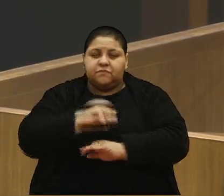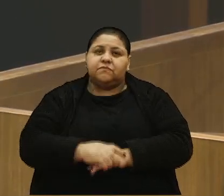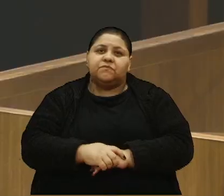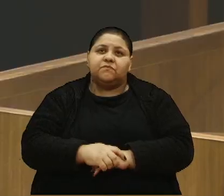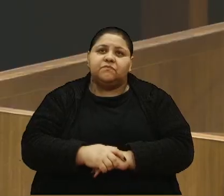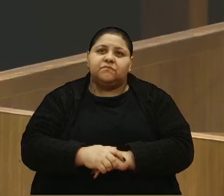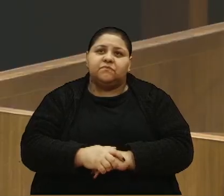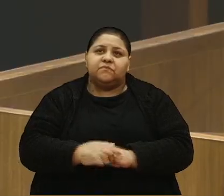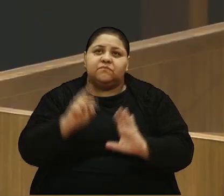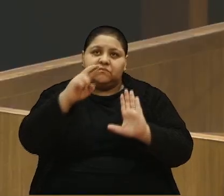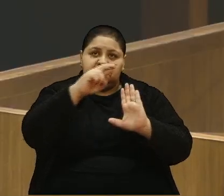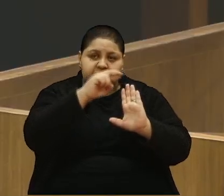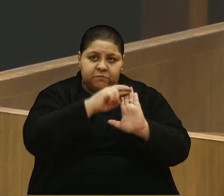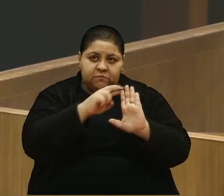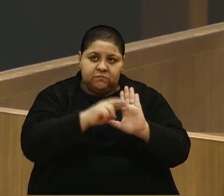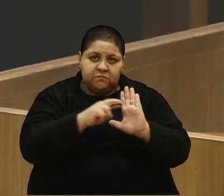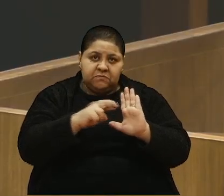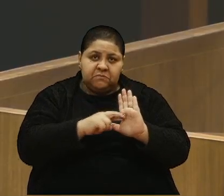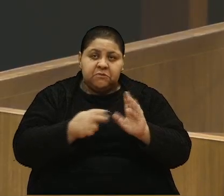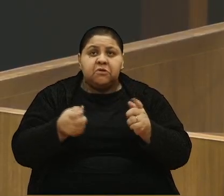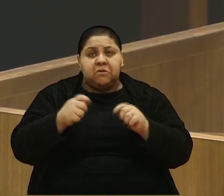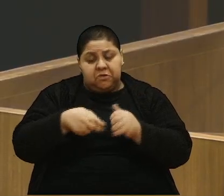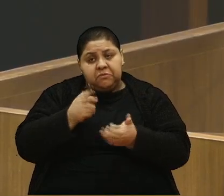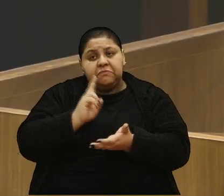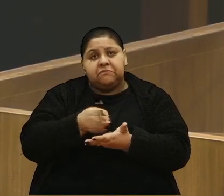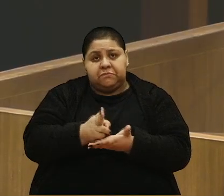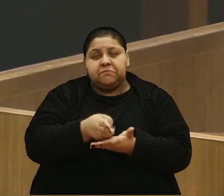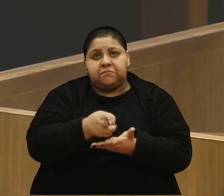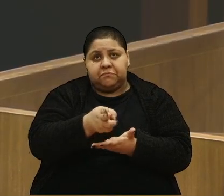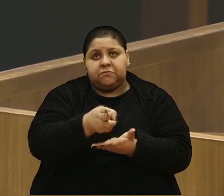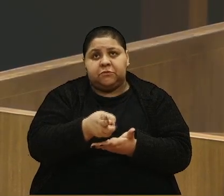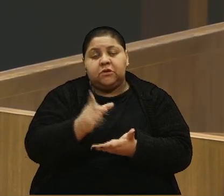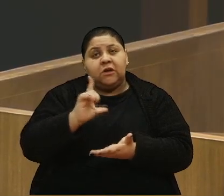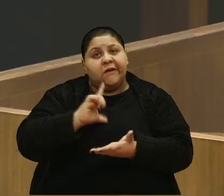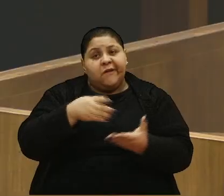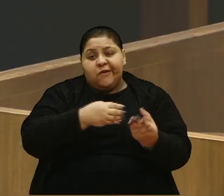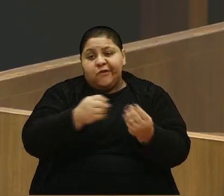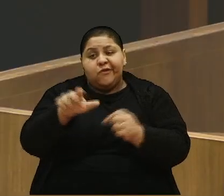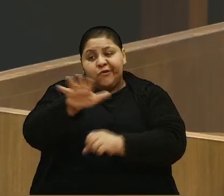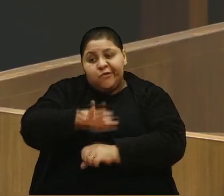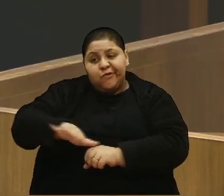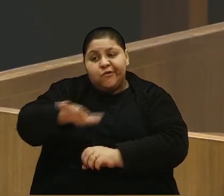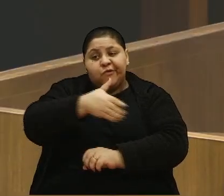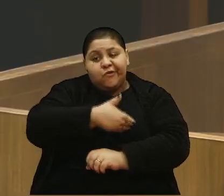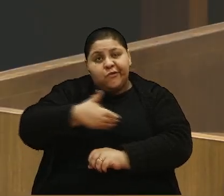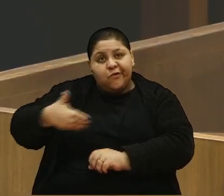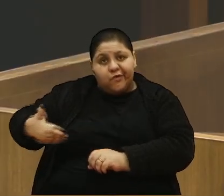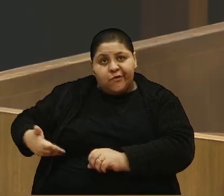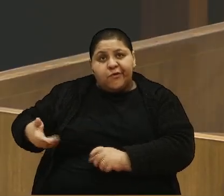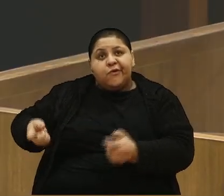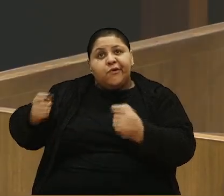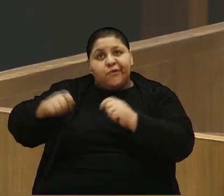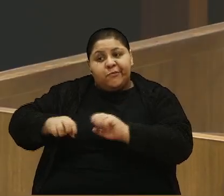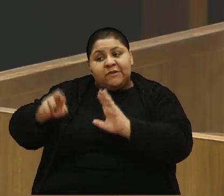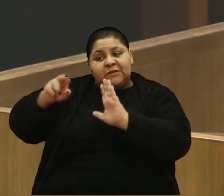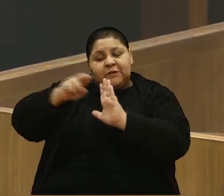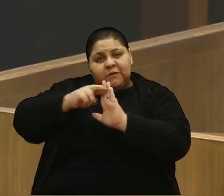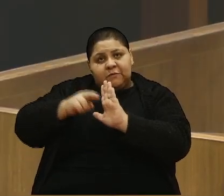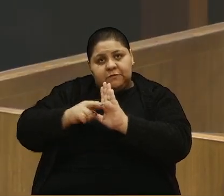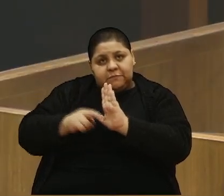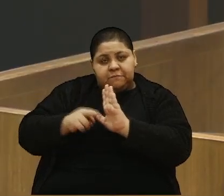A regularização, que deve seguir andando, né? E temos muitas áreas públicas que precisam ser